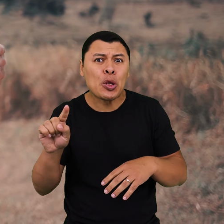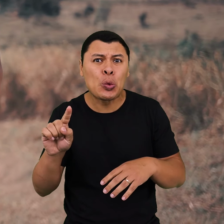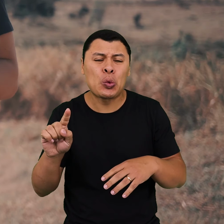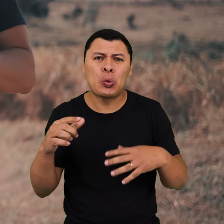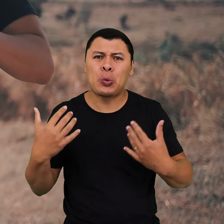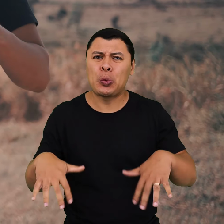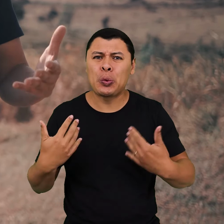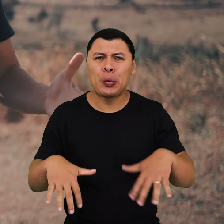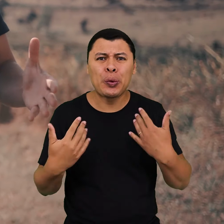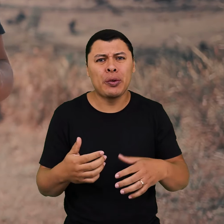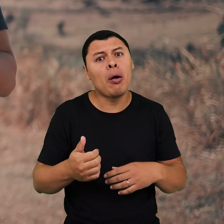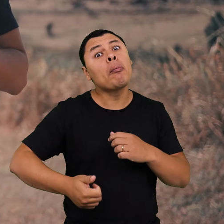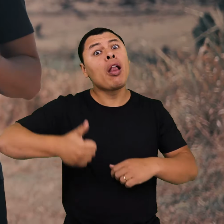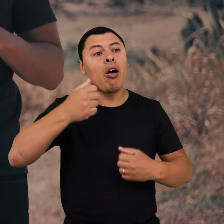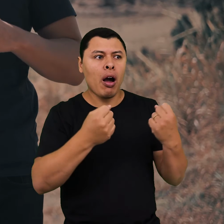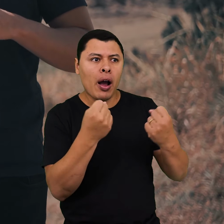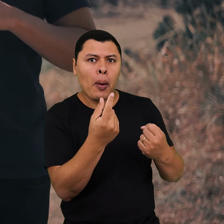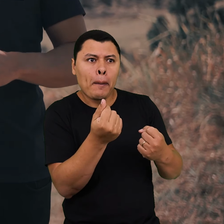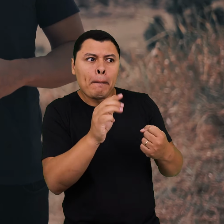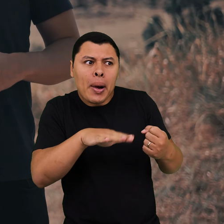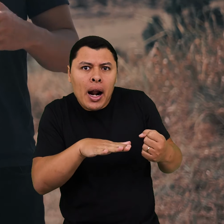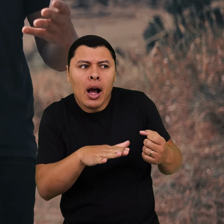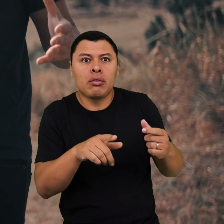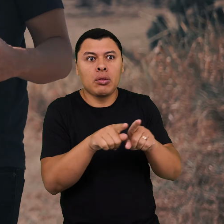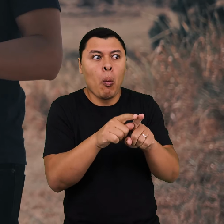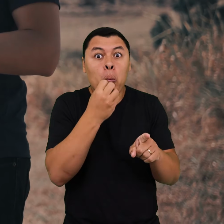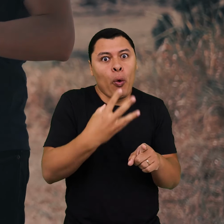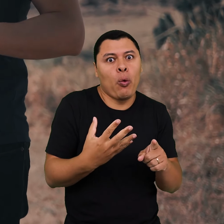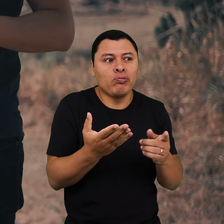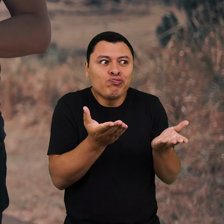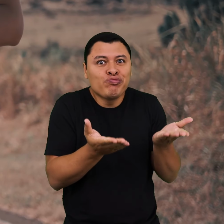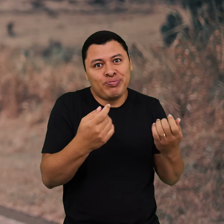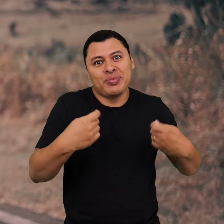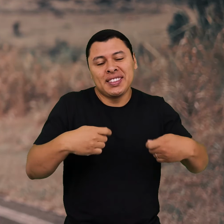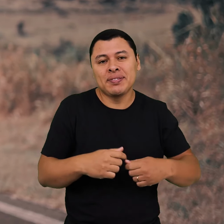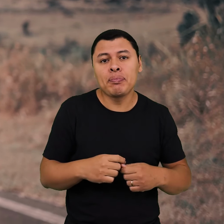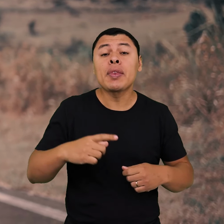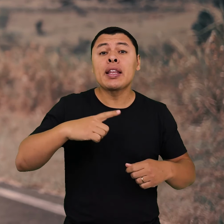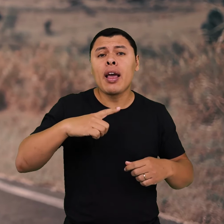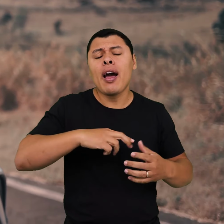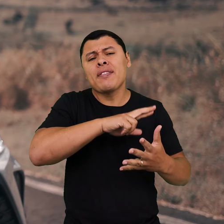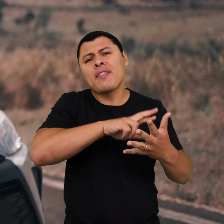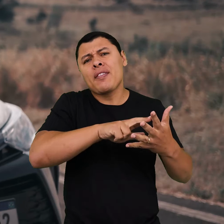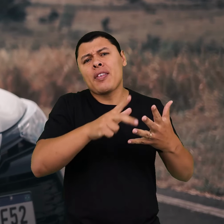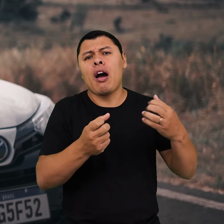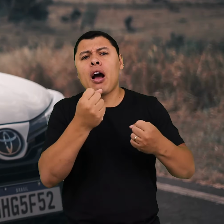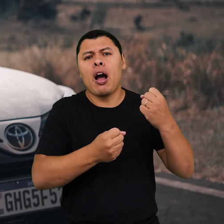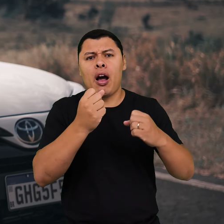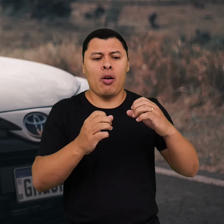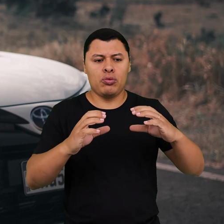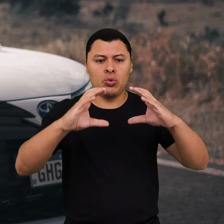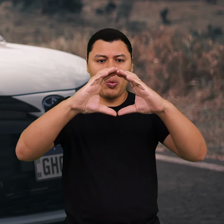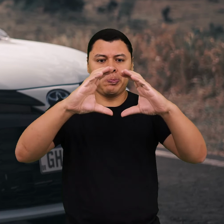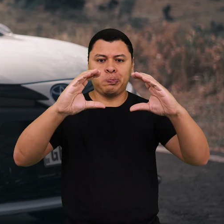melhor custo-benefício, sem dúvida nenhuma, virou uma grande prioridade. E entre os hatches compactos premium, nas versões que têm o melhor equilíbrio entre